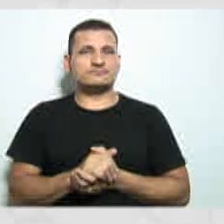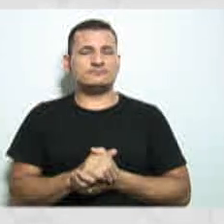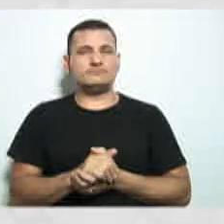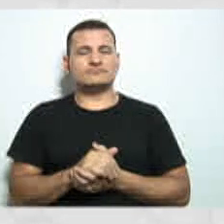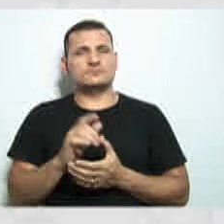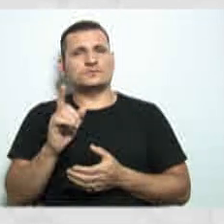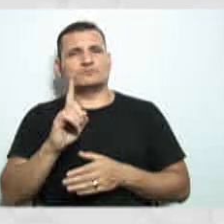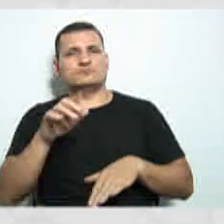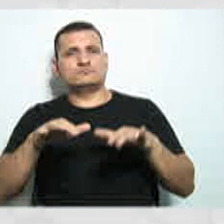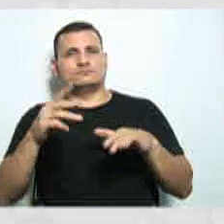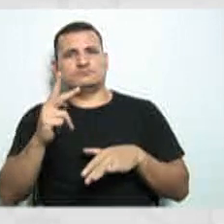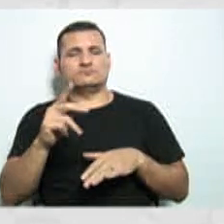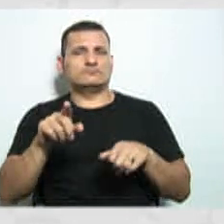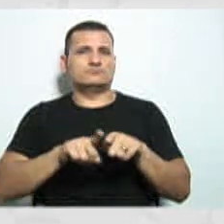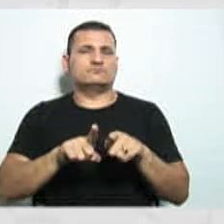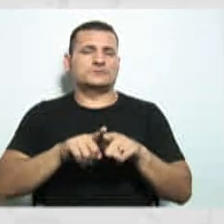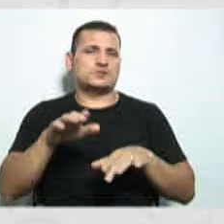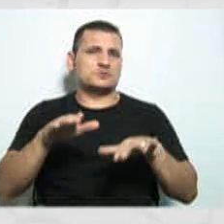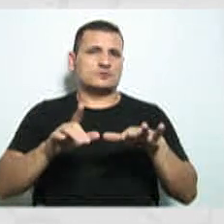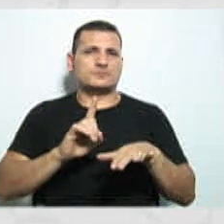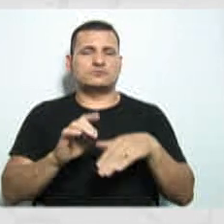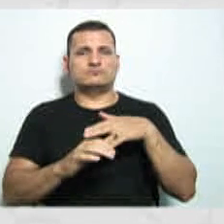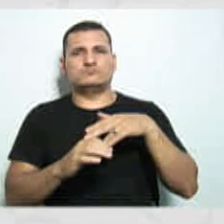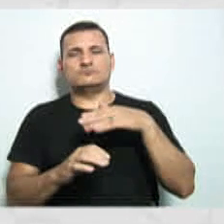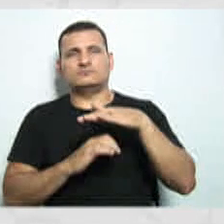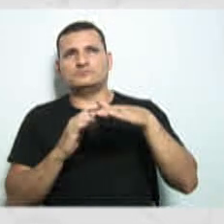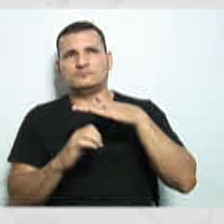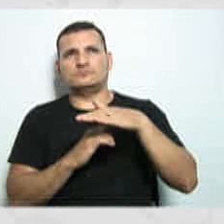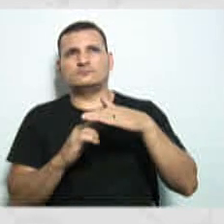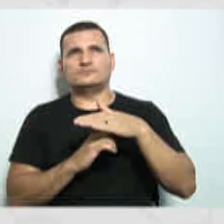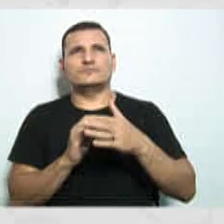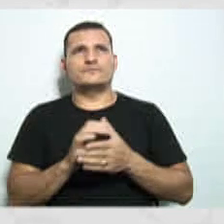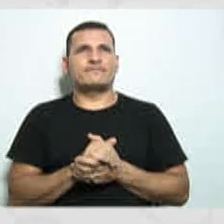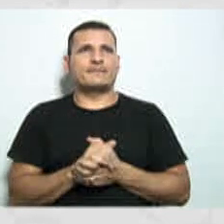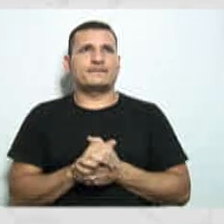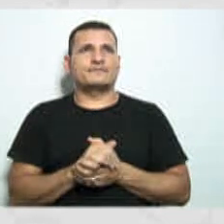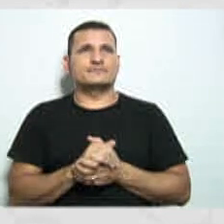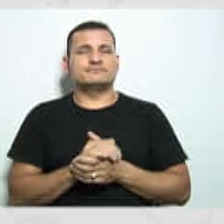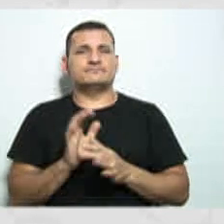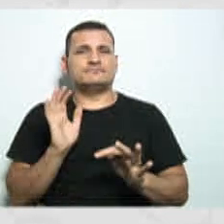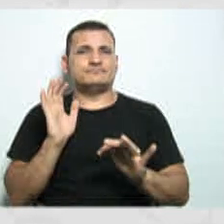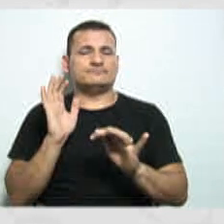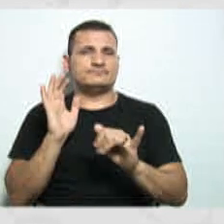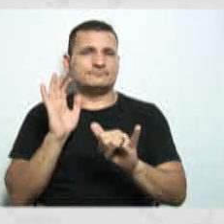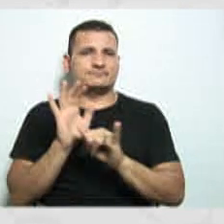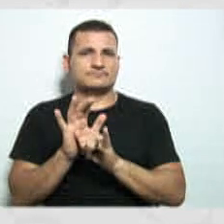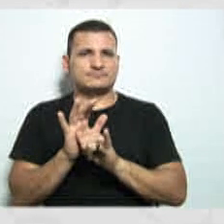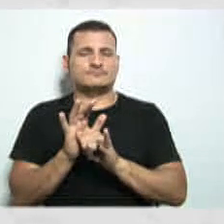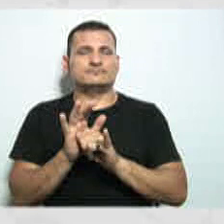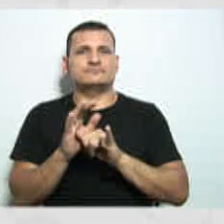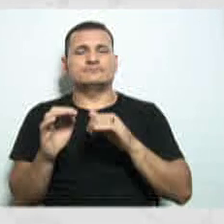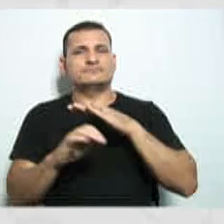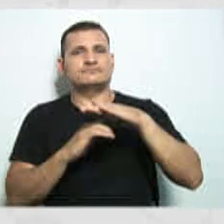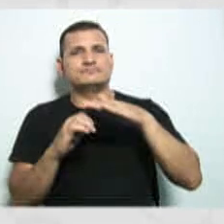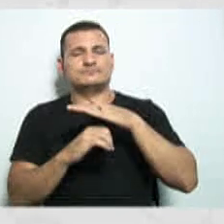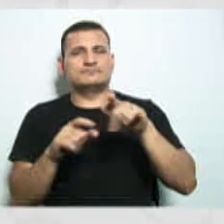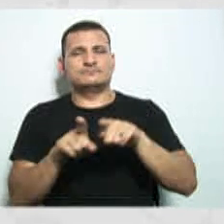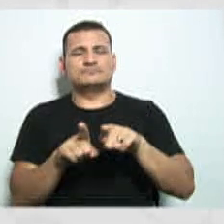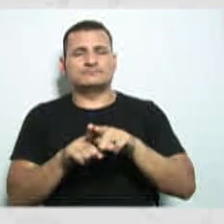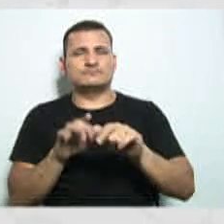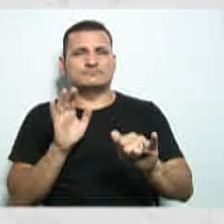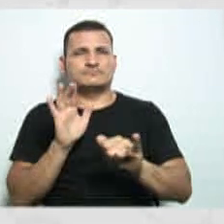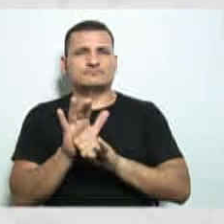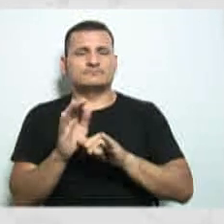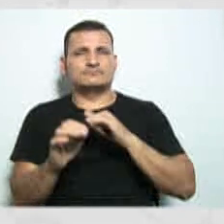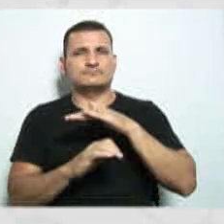você, nem da organização como um todo, tá bom? E aí nós falamos também na identidade organizacional. O que seria a